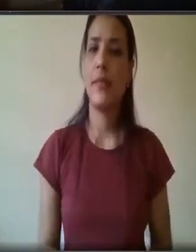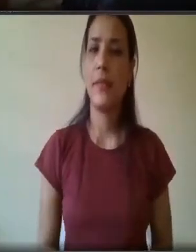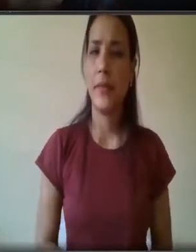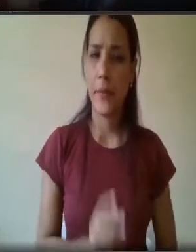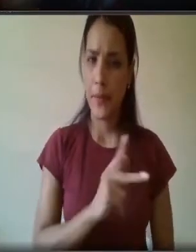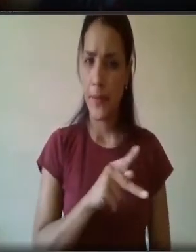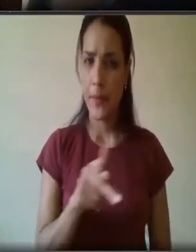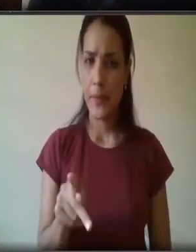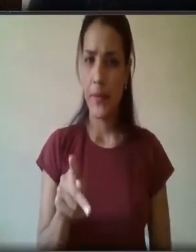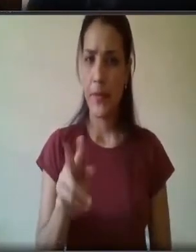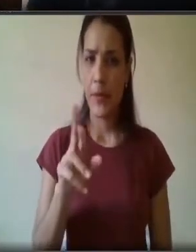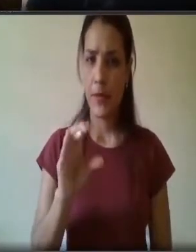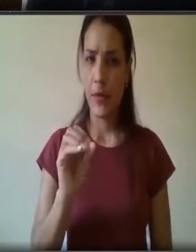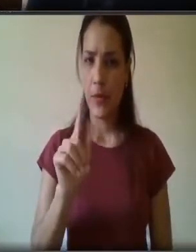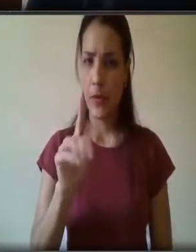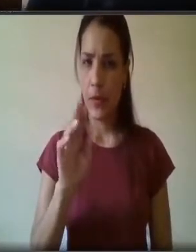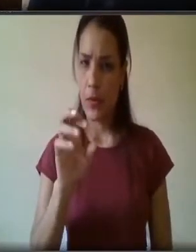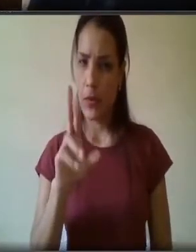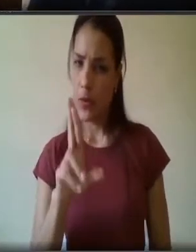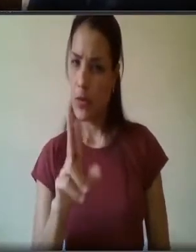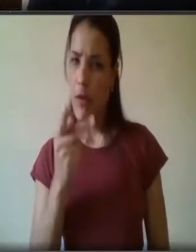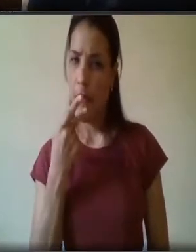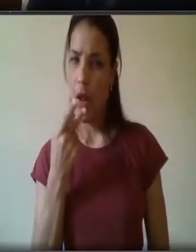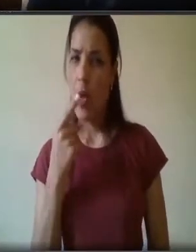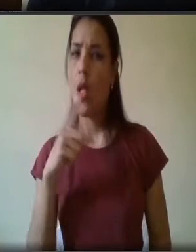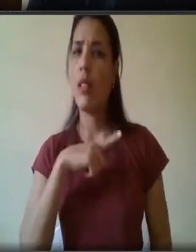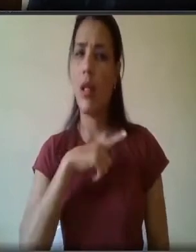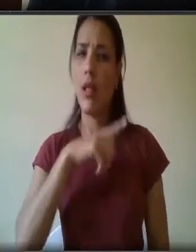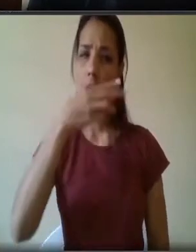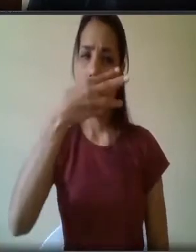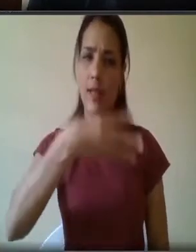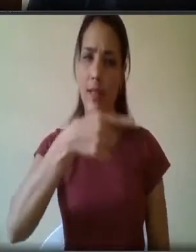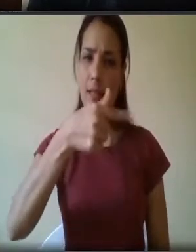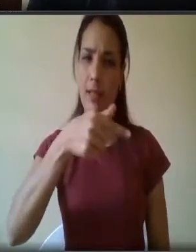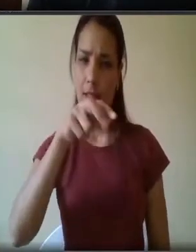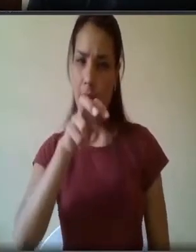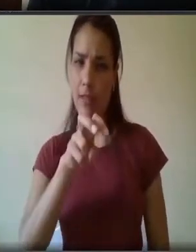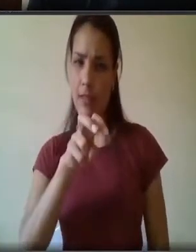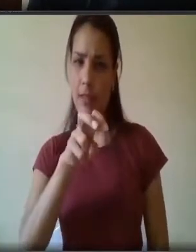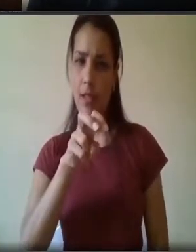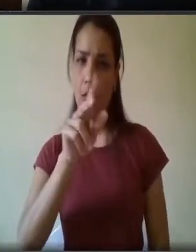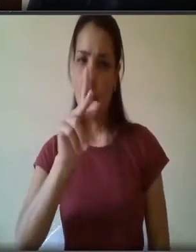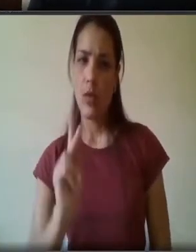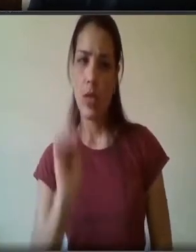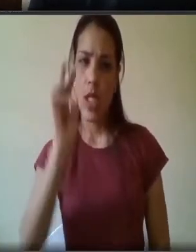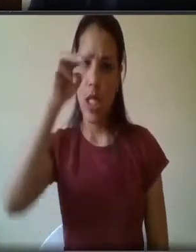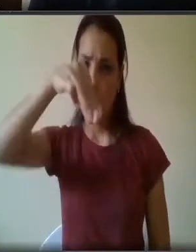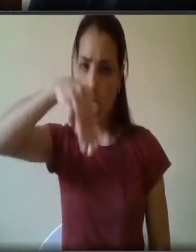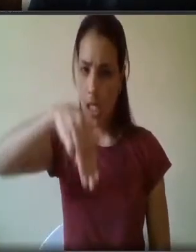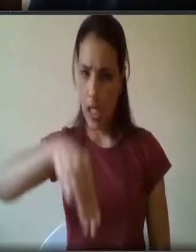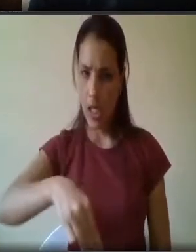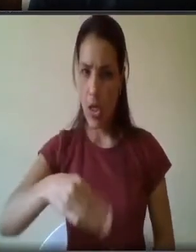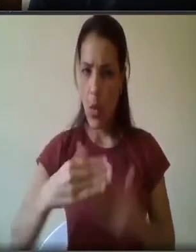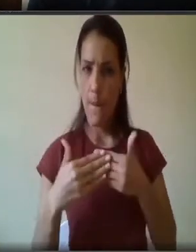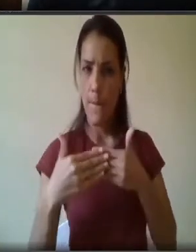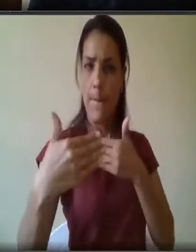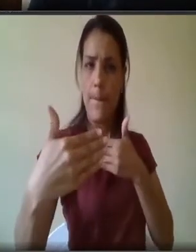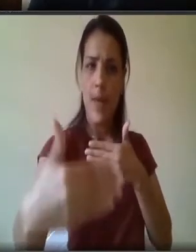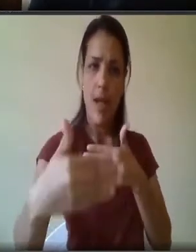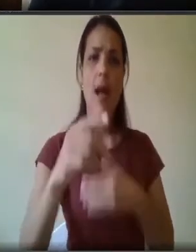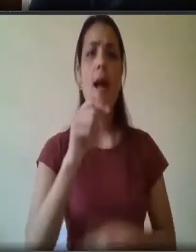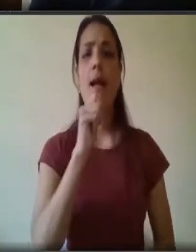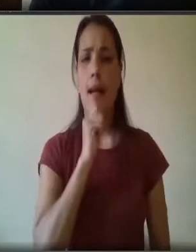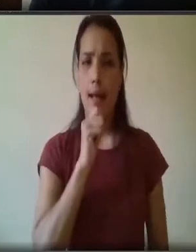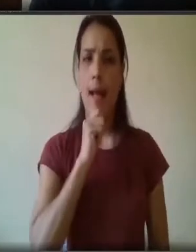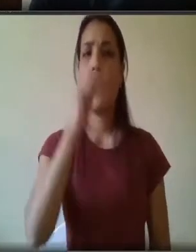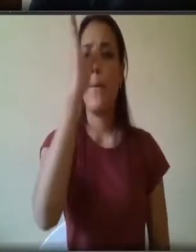tem 370 quilômetros para frente aqui, ainda é Brasil. Esse 370 quilômetros aí para